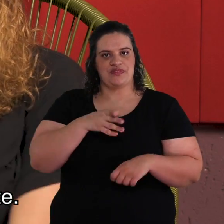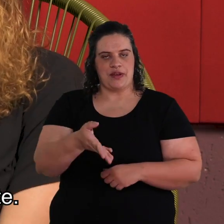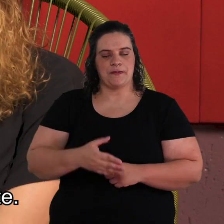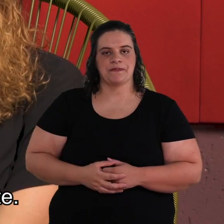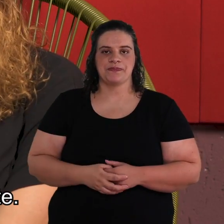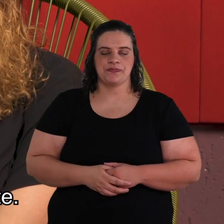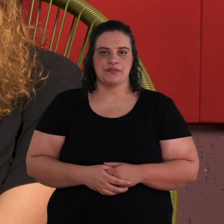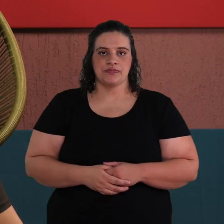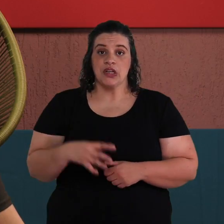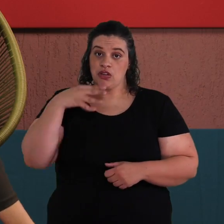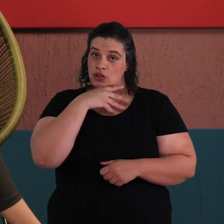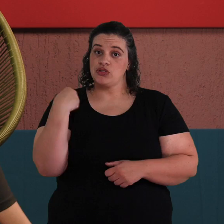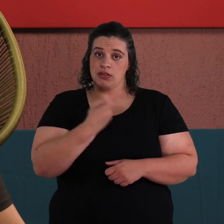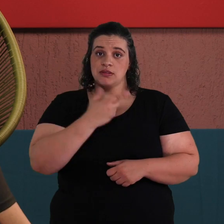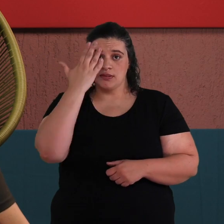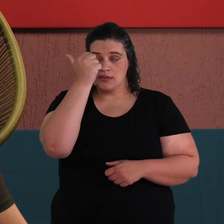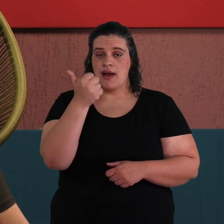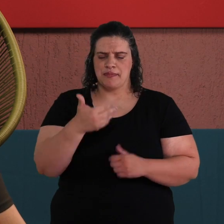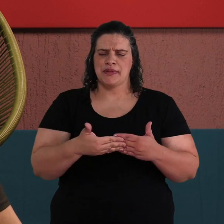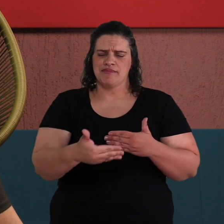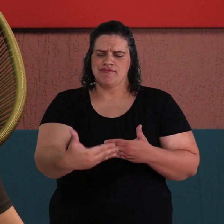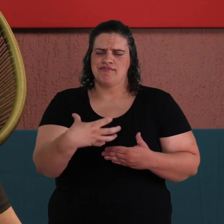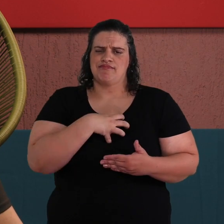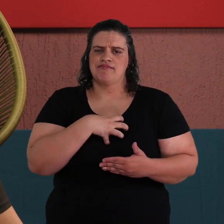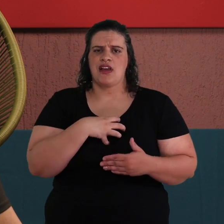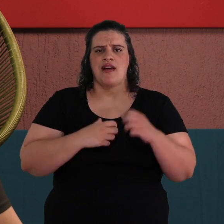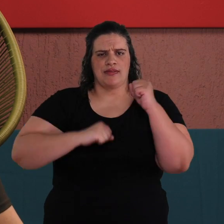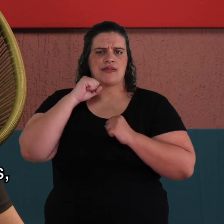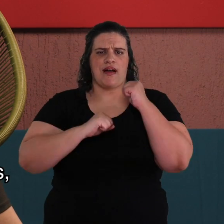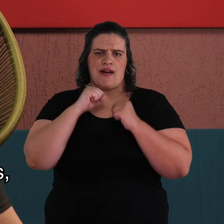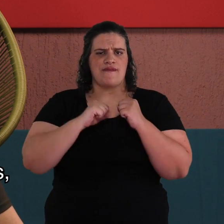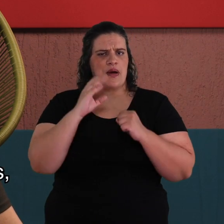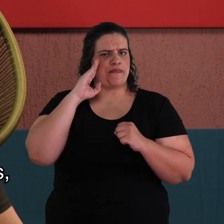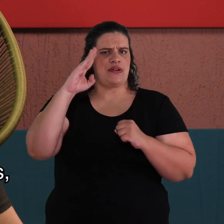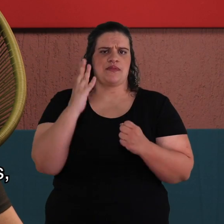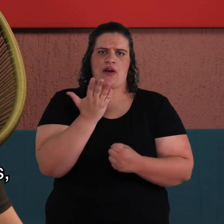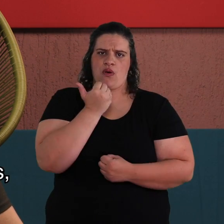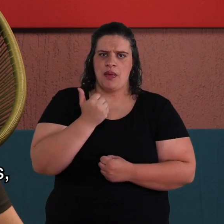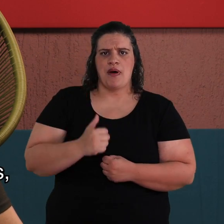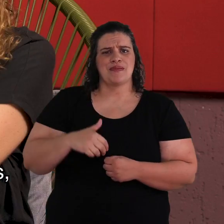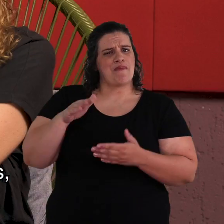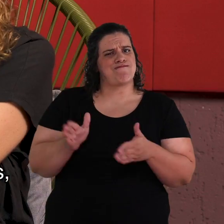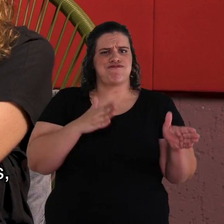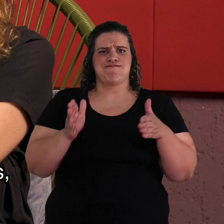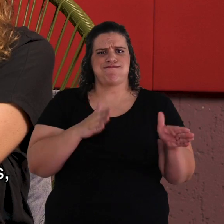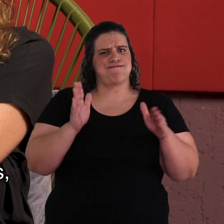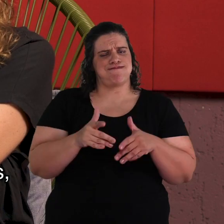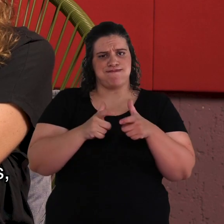abordem esse recorte. Claro que a gente sabe que existe uma tendência forte da industrialização dos alimentos,